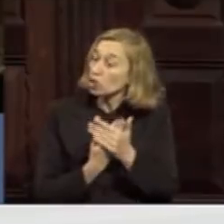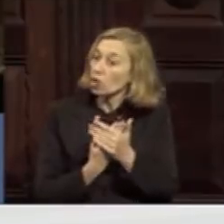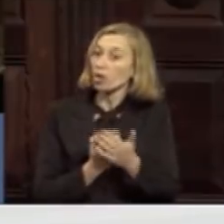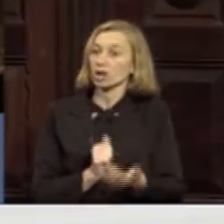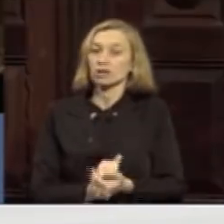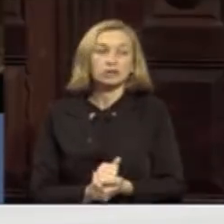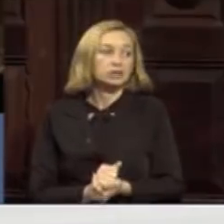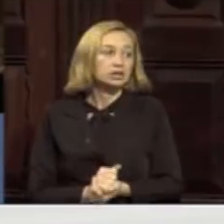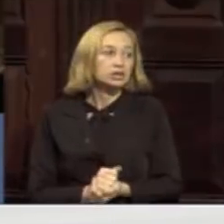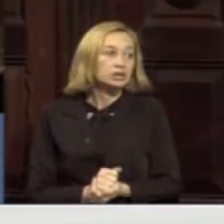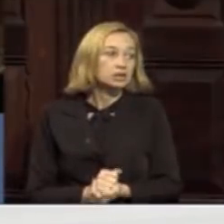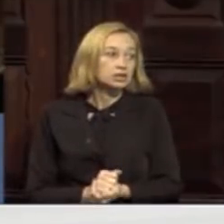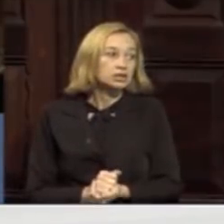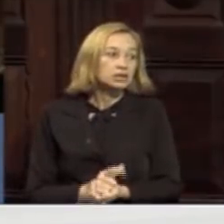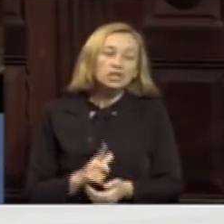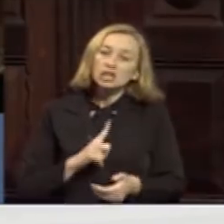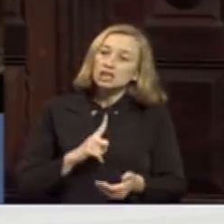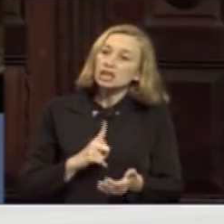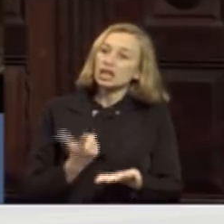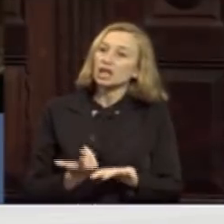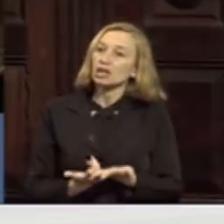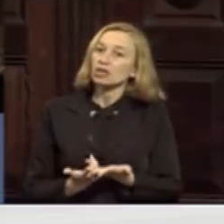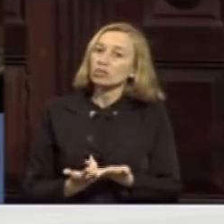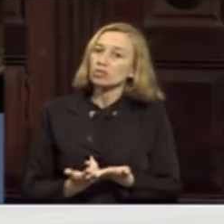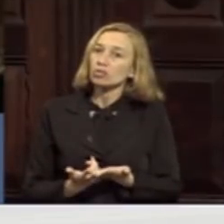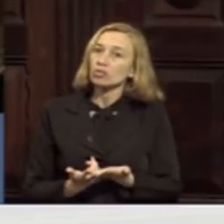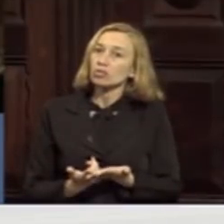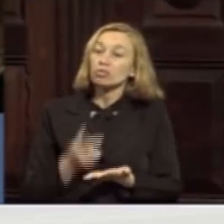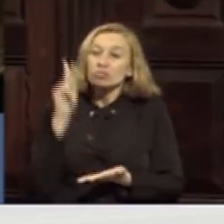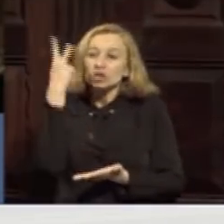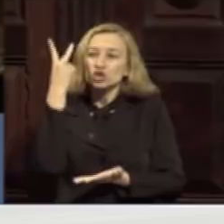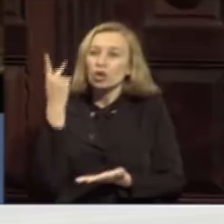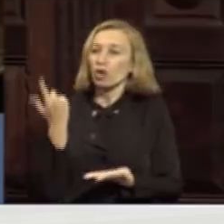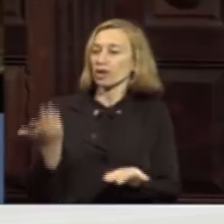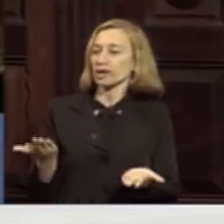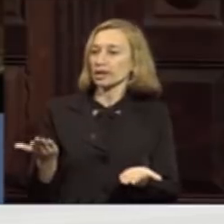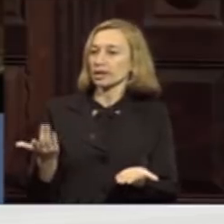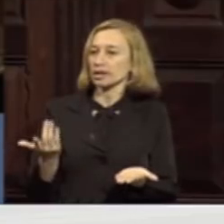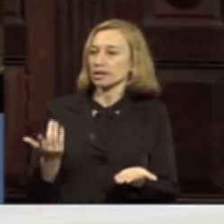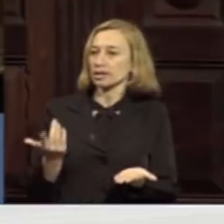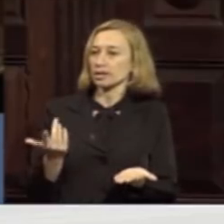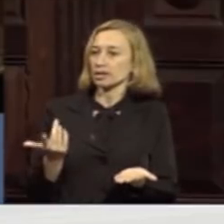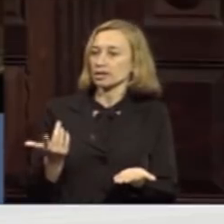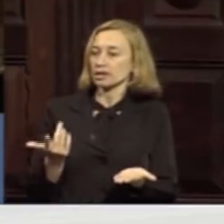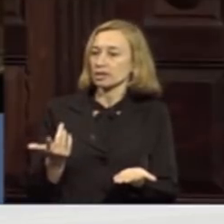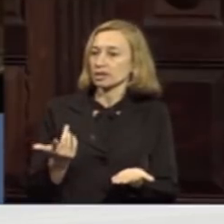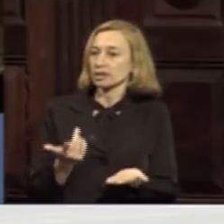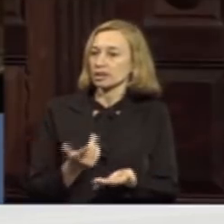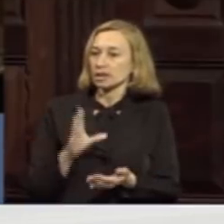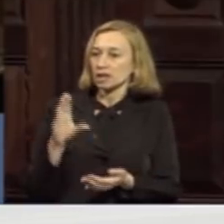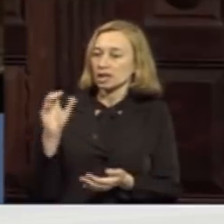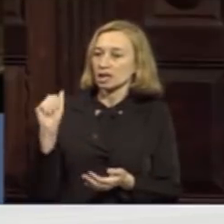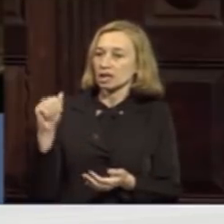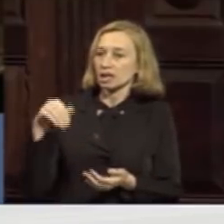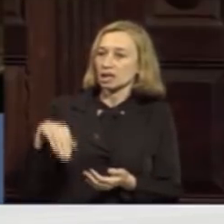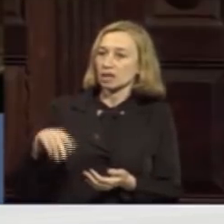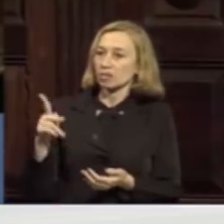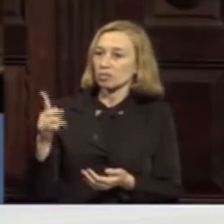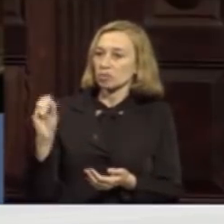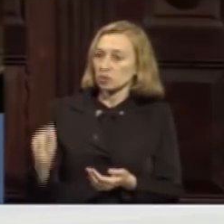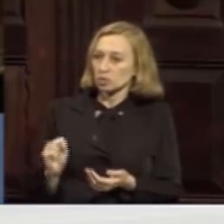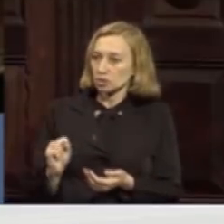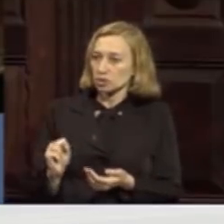lugar muito marcante em Campos do Goytacazes, no norte do estado, pelo seu papel